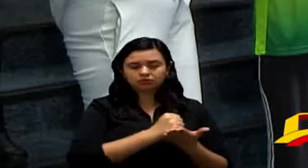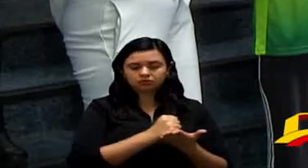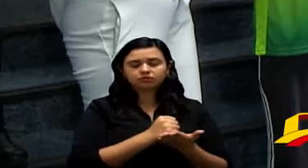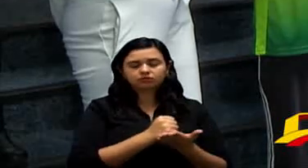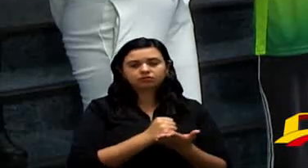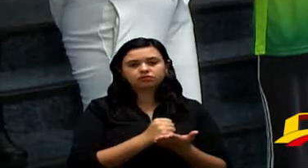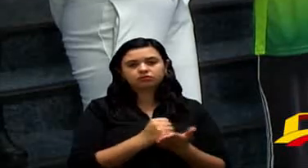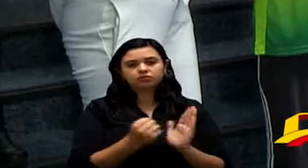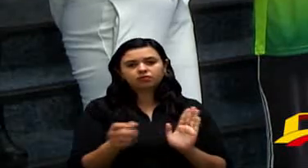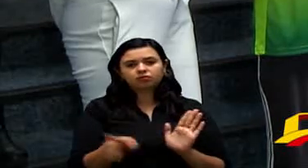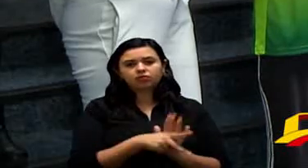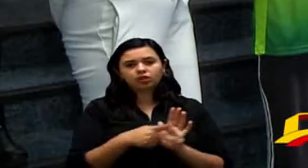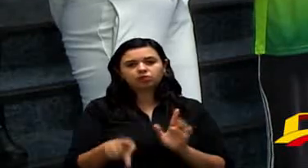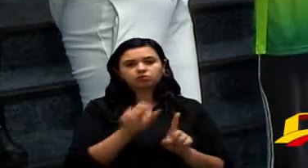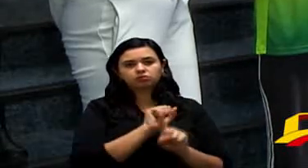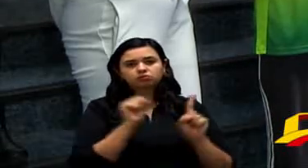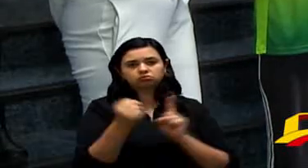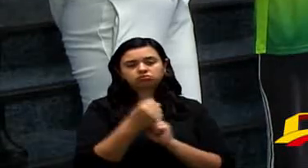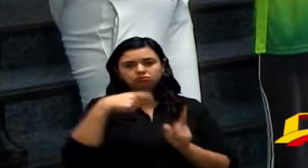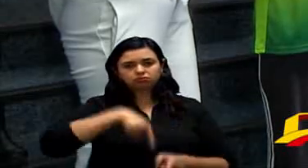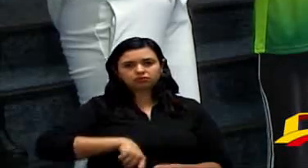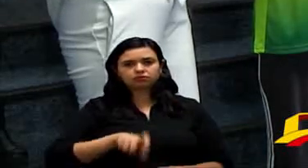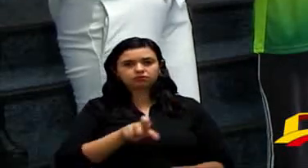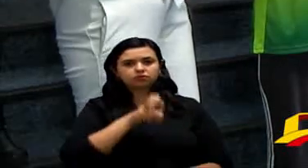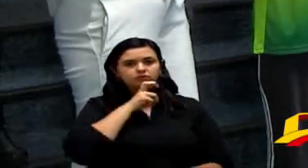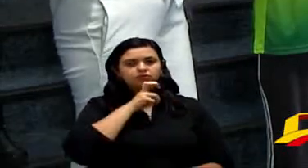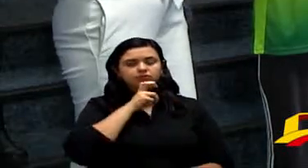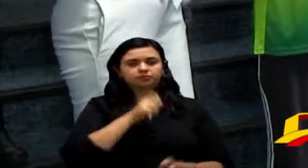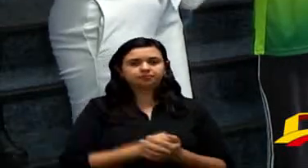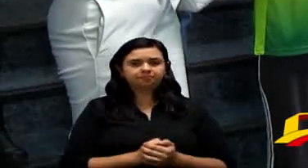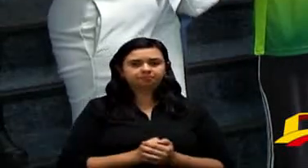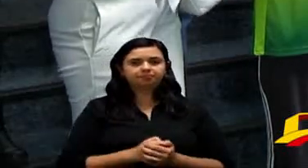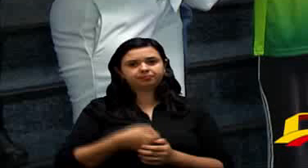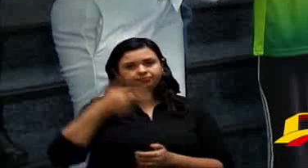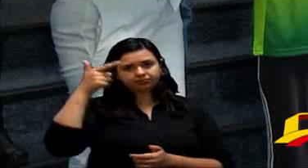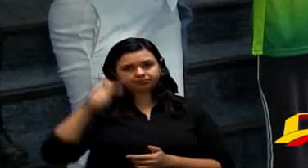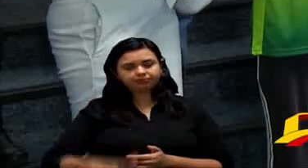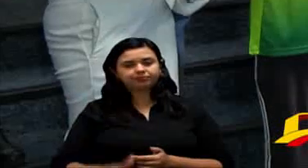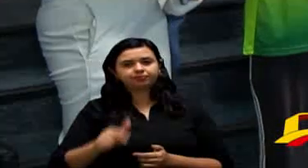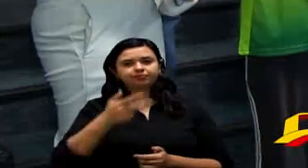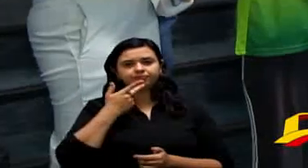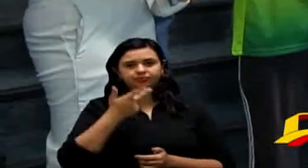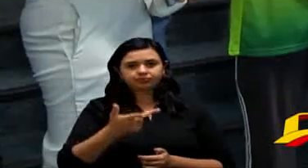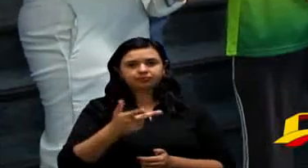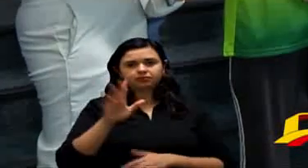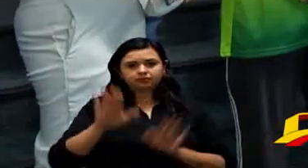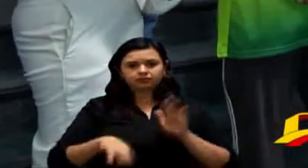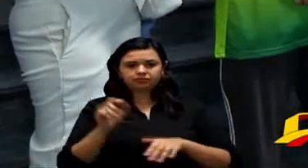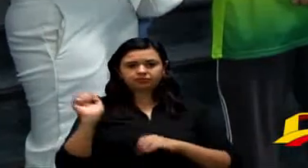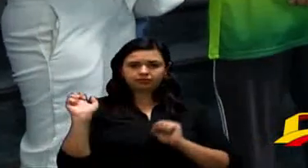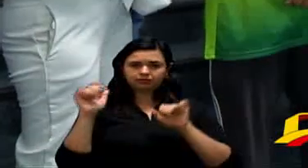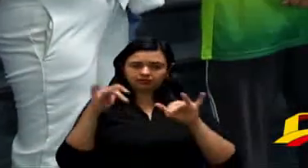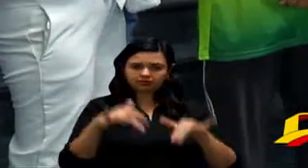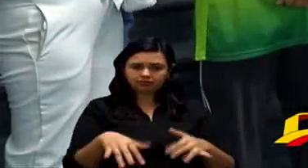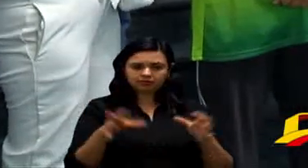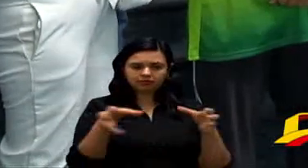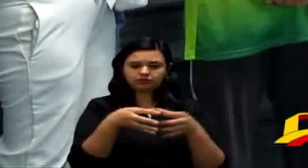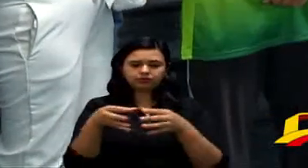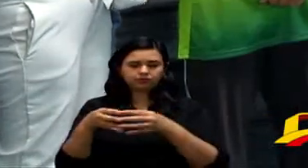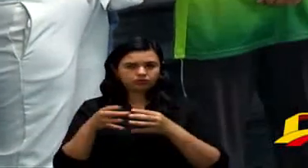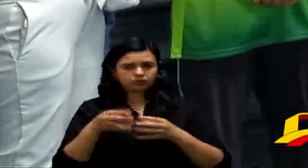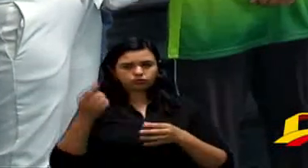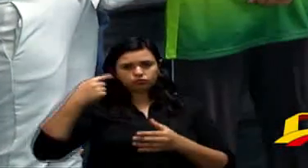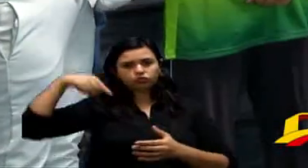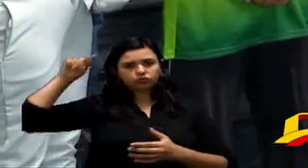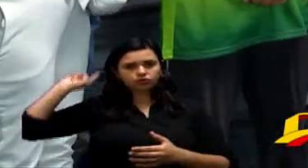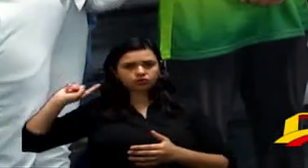Então até de uma maneira didática eu vou falar novamente aquilo que talvez vocês estão ouvindo hoje mas os grupos anteriores tiveram